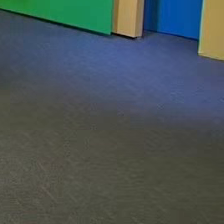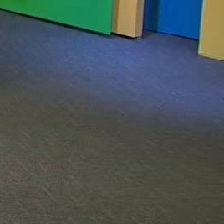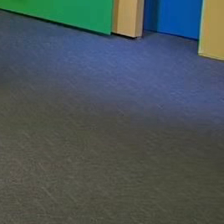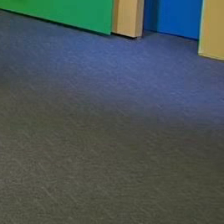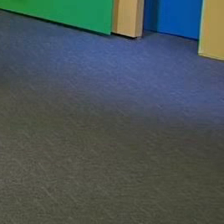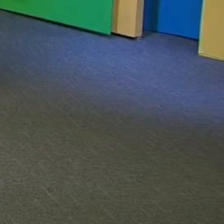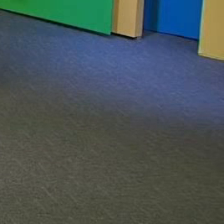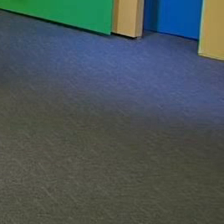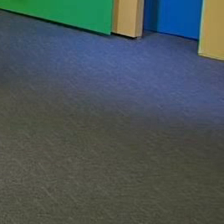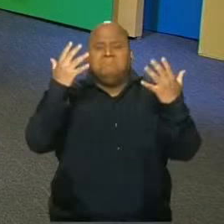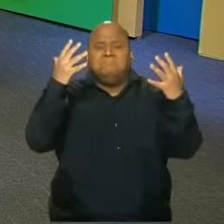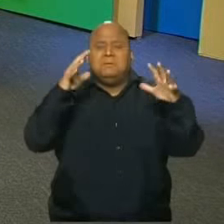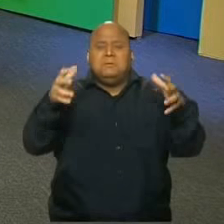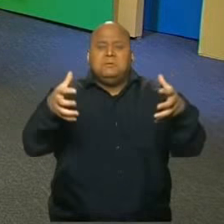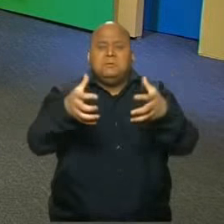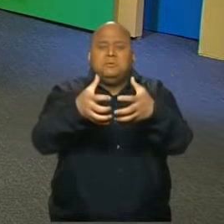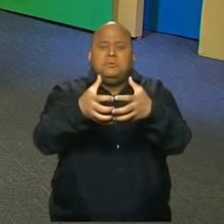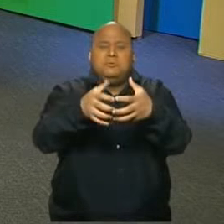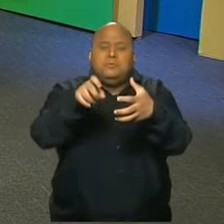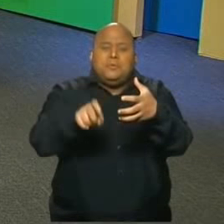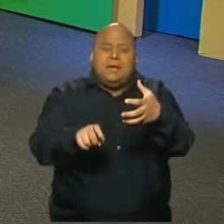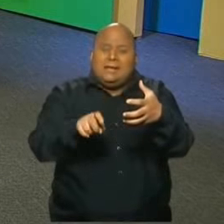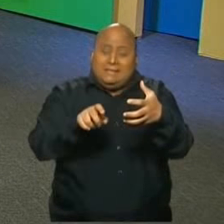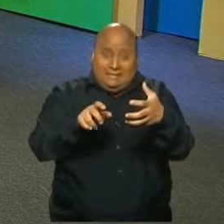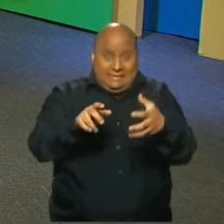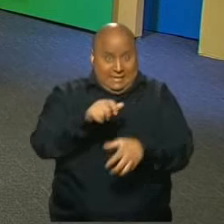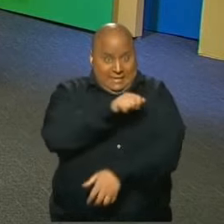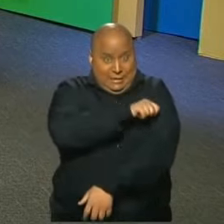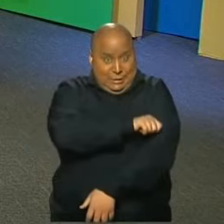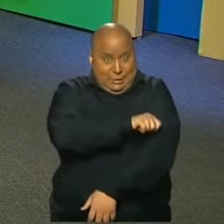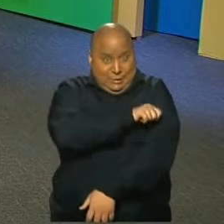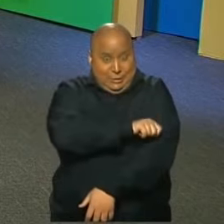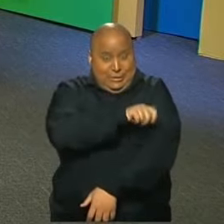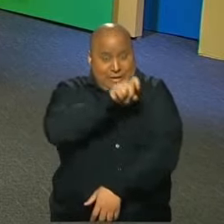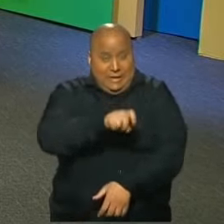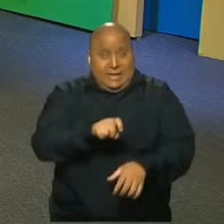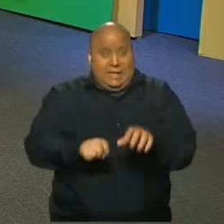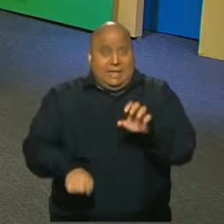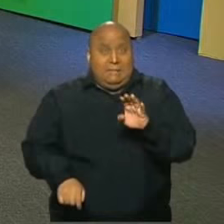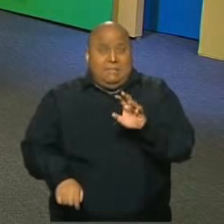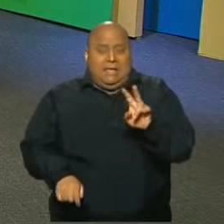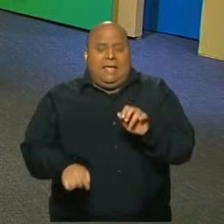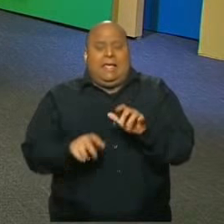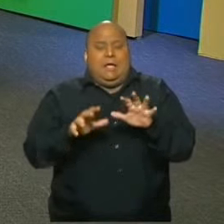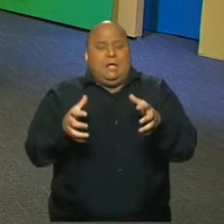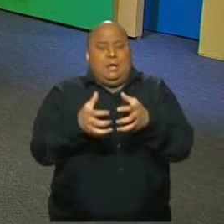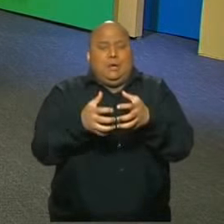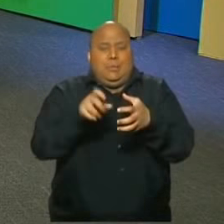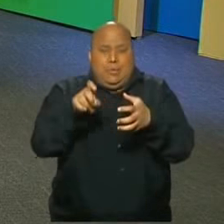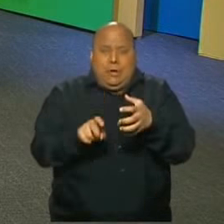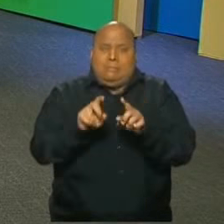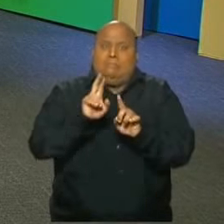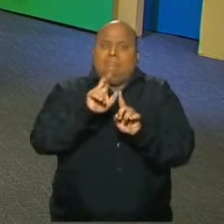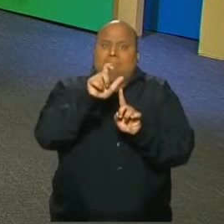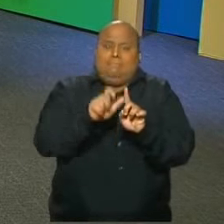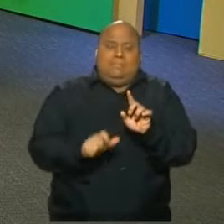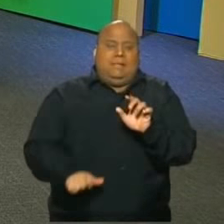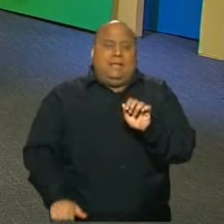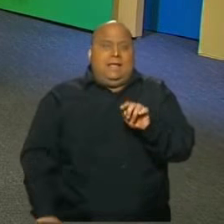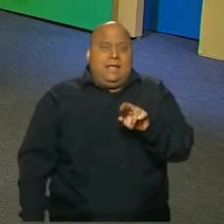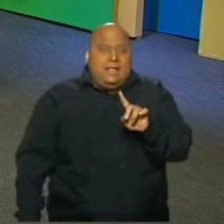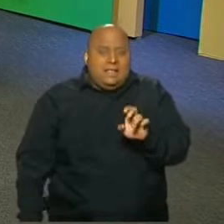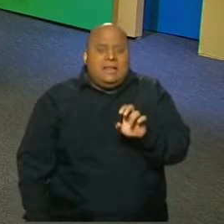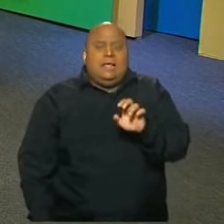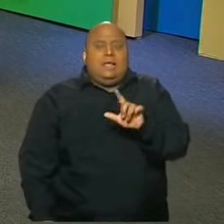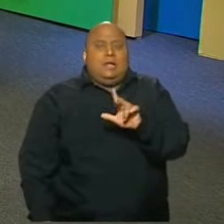Muito obrigado e parabéns ao Coro Laboratório Juvenil do Rio de Janeiro, do IBME, sob a regência de André Amaral, a